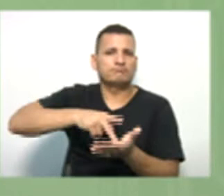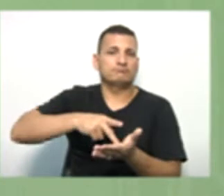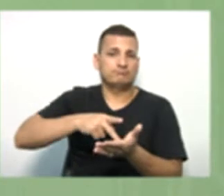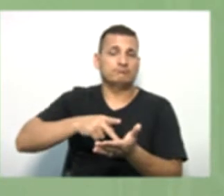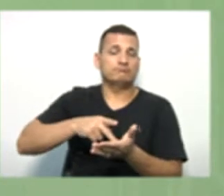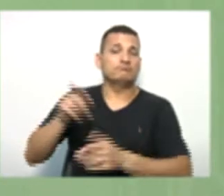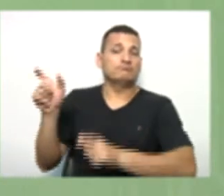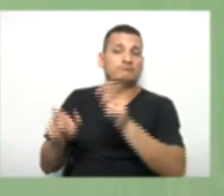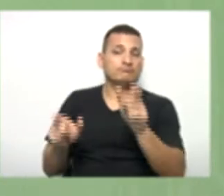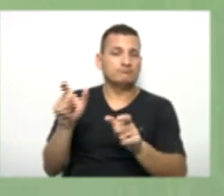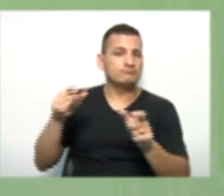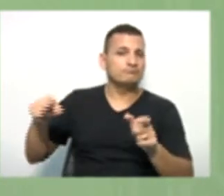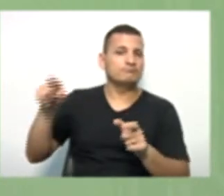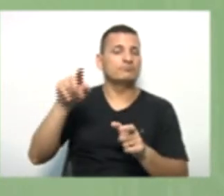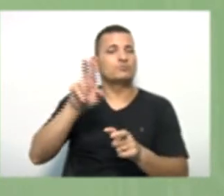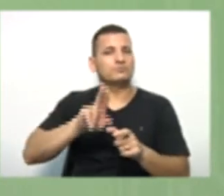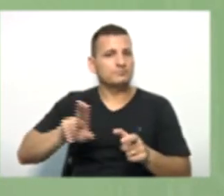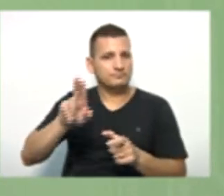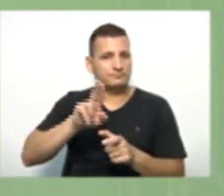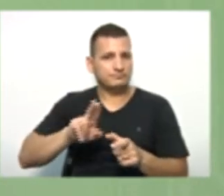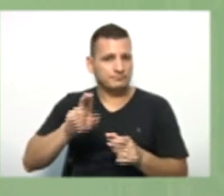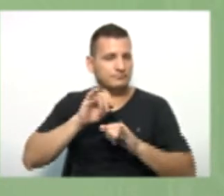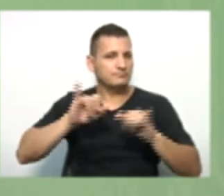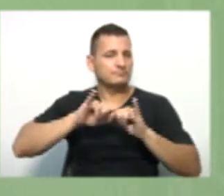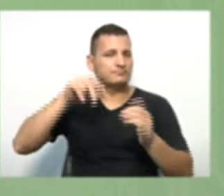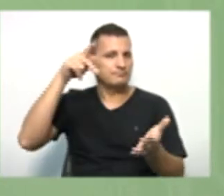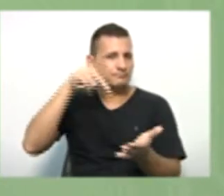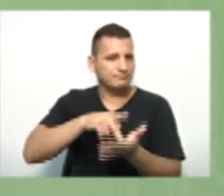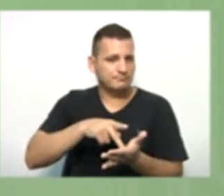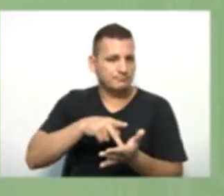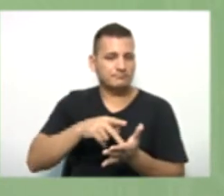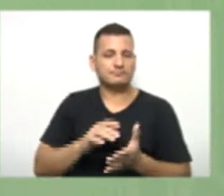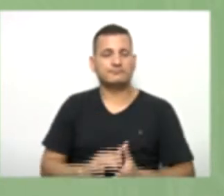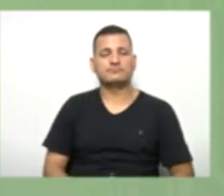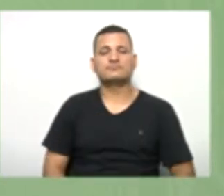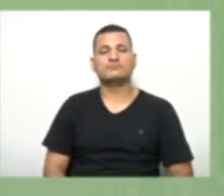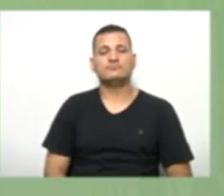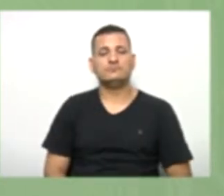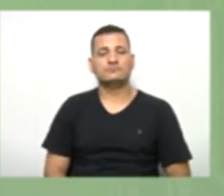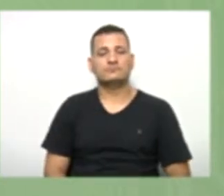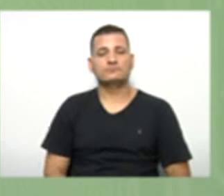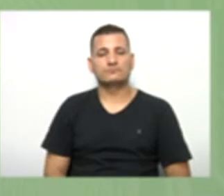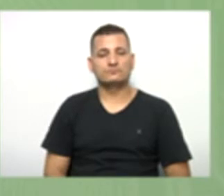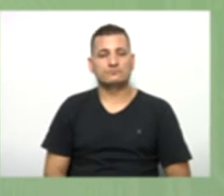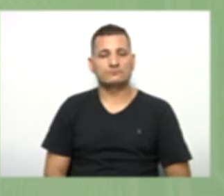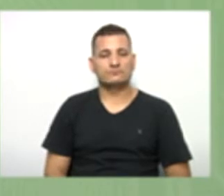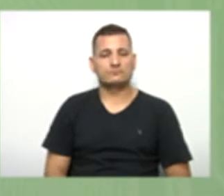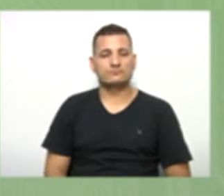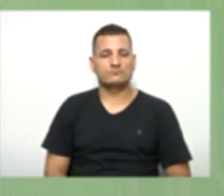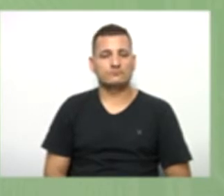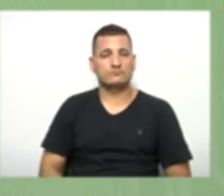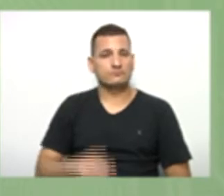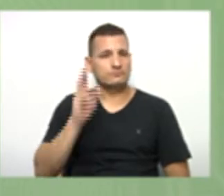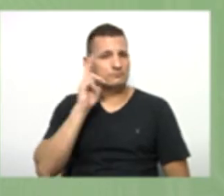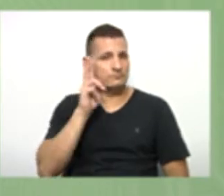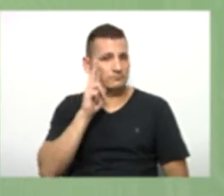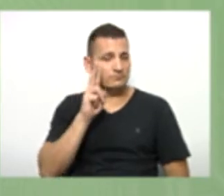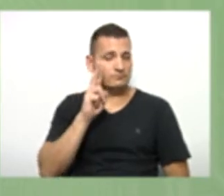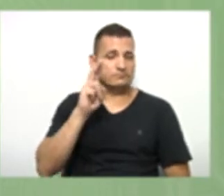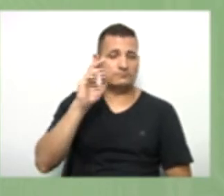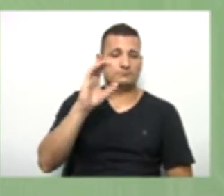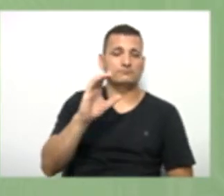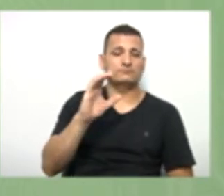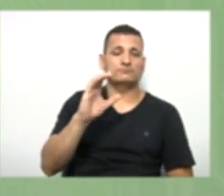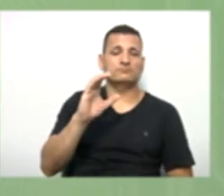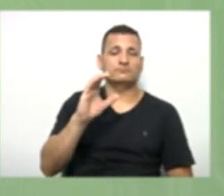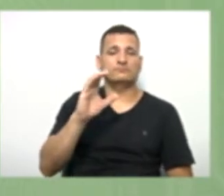seja, informações verdadeiras. Lembrando que o Conselho Federal de